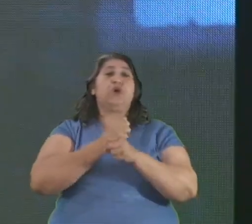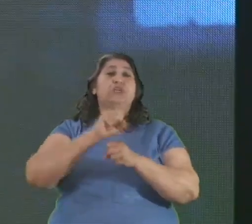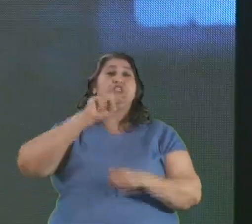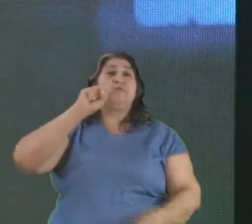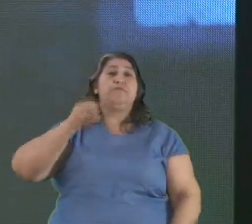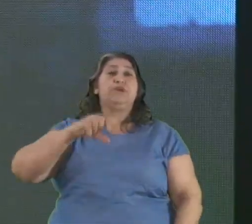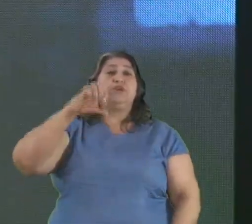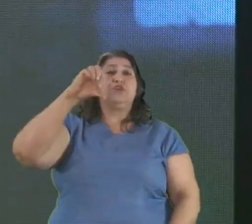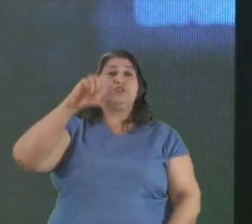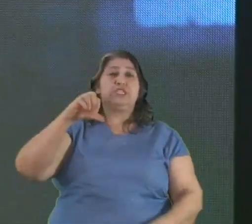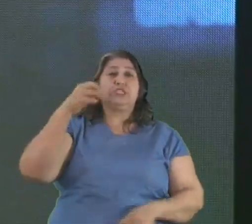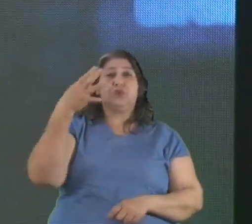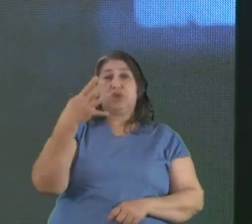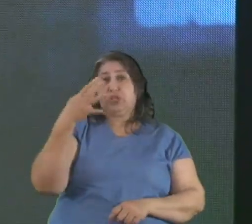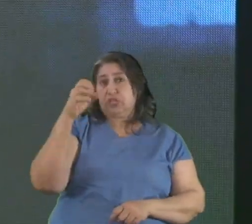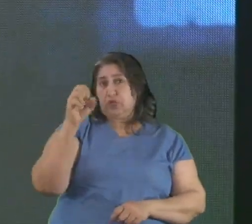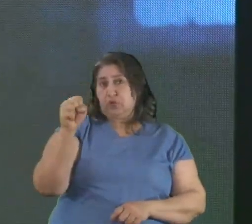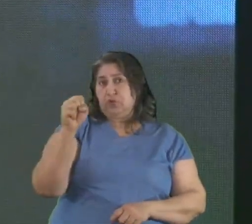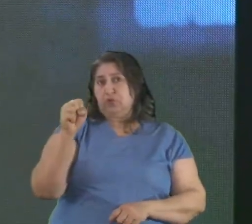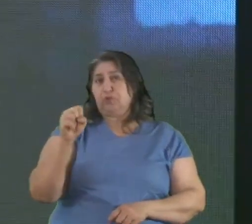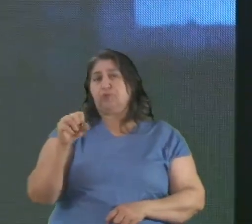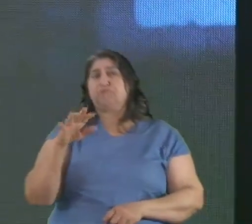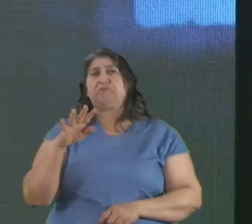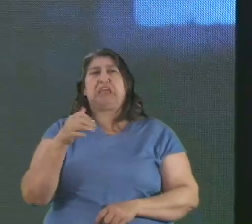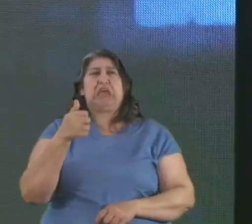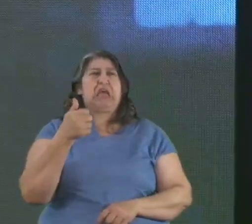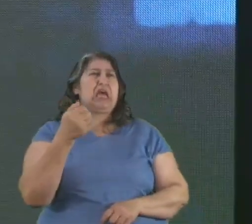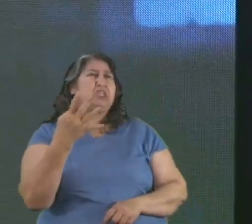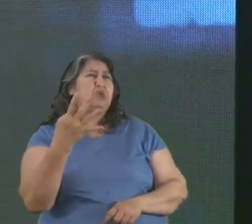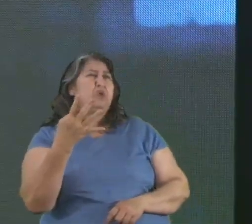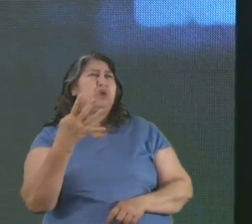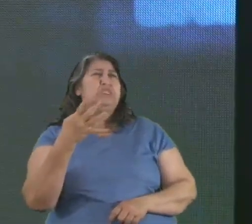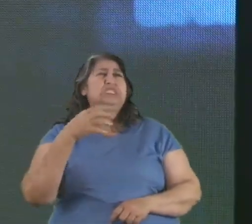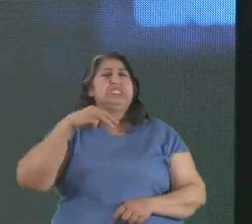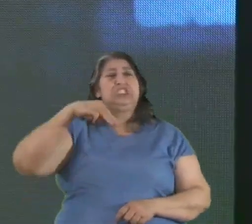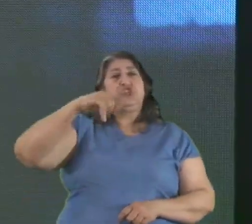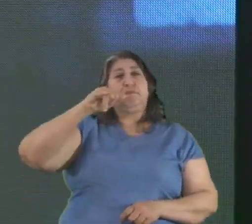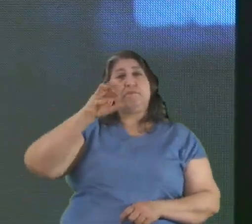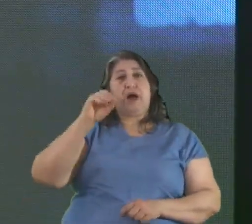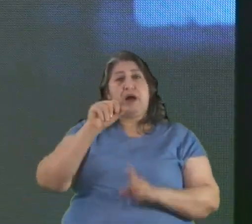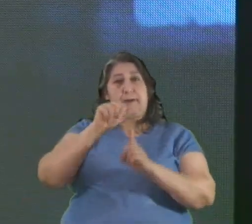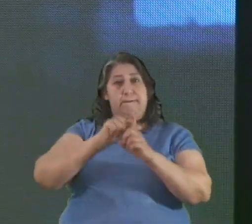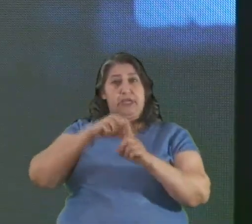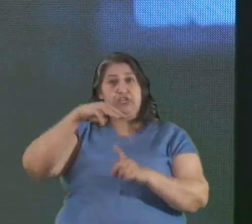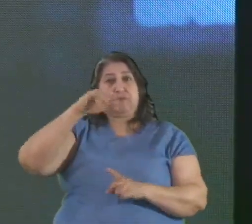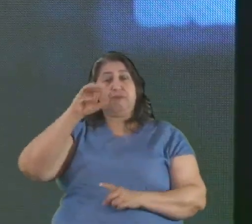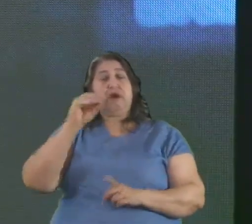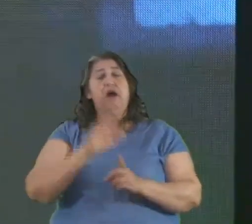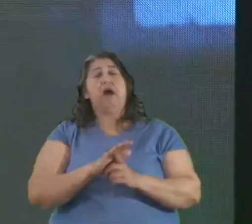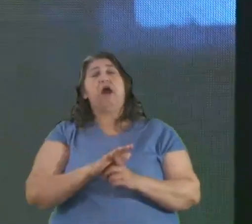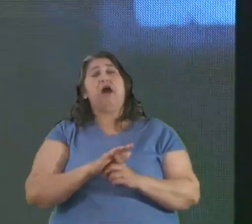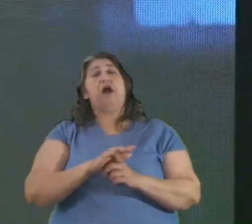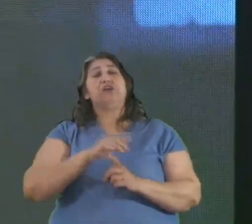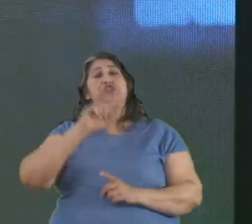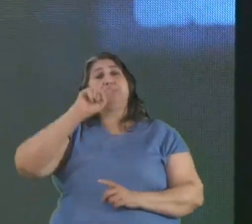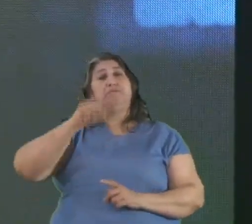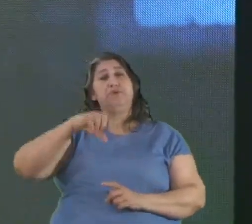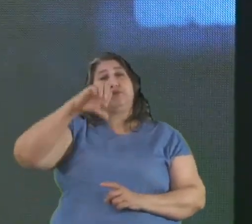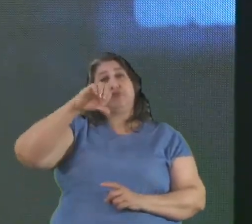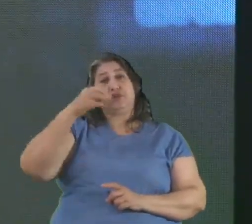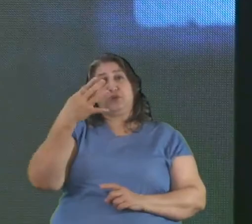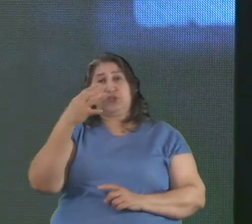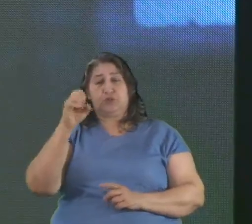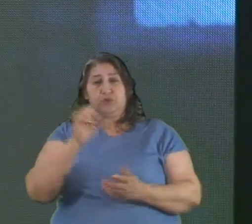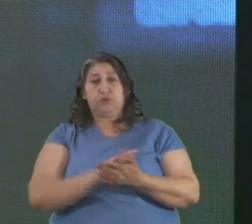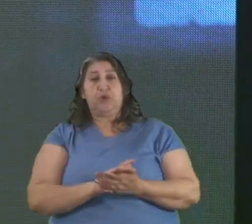1948, mais precisamente, 14 de maio de 1948, numa sessão